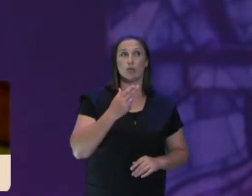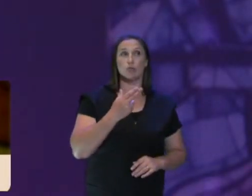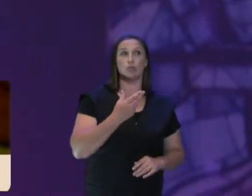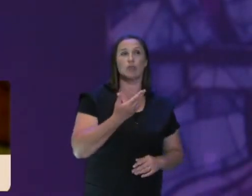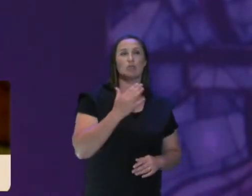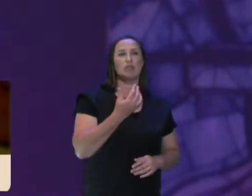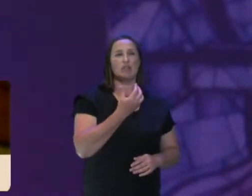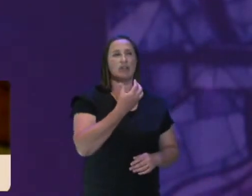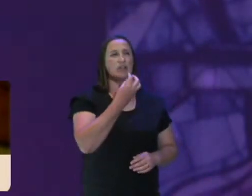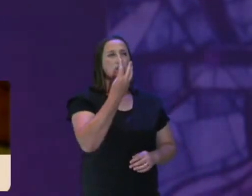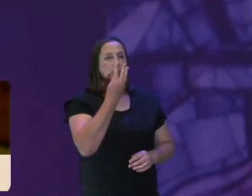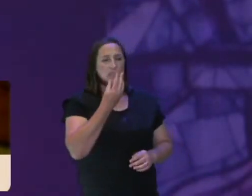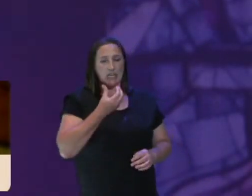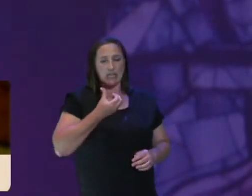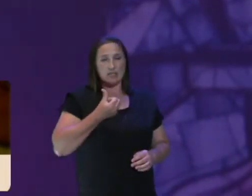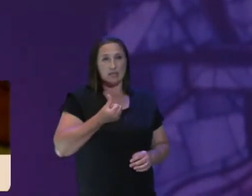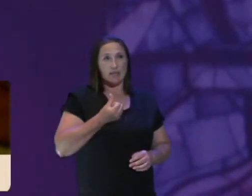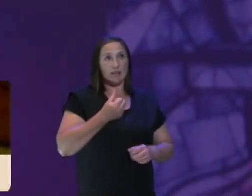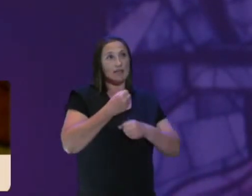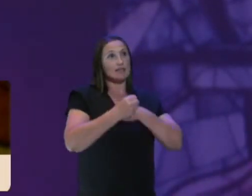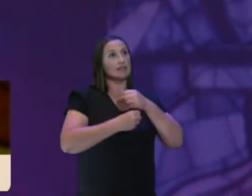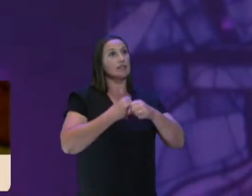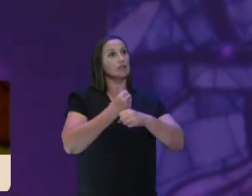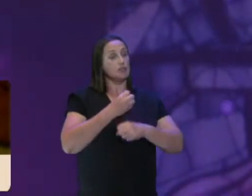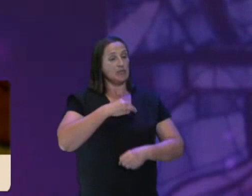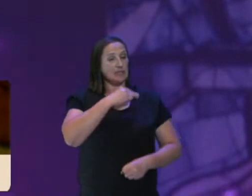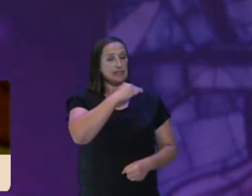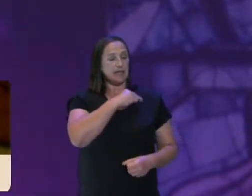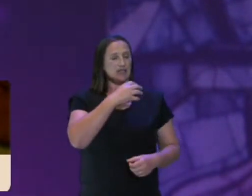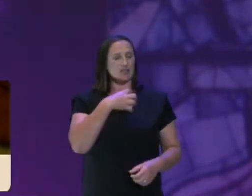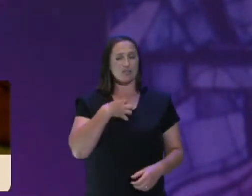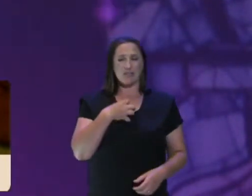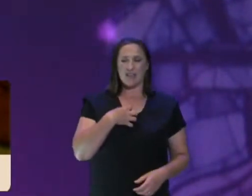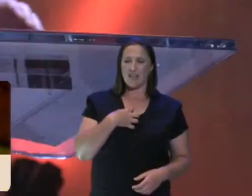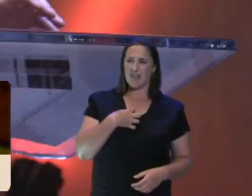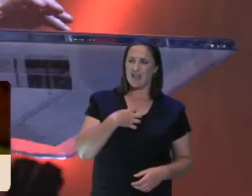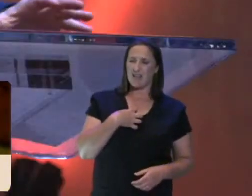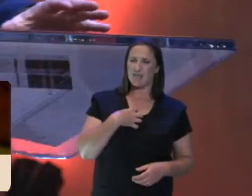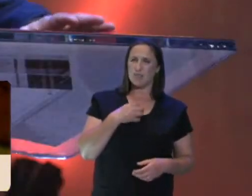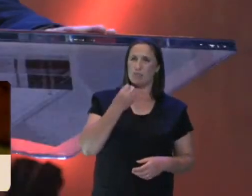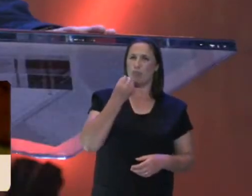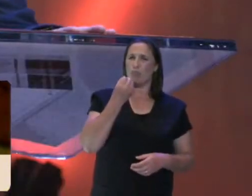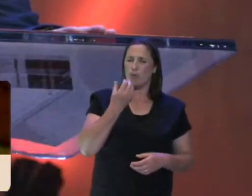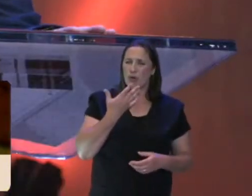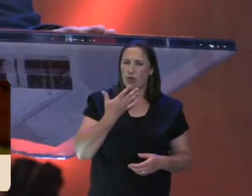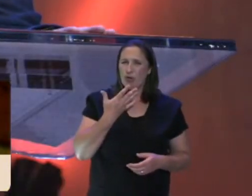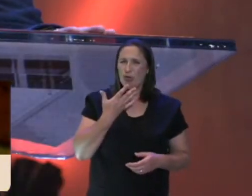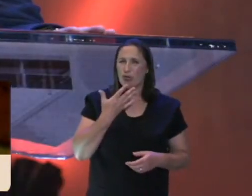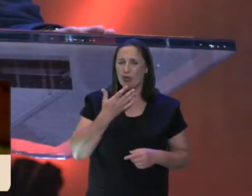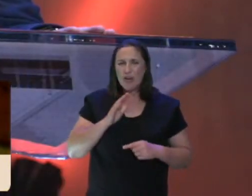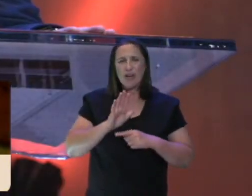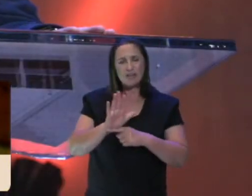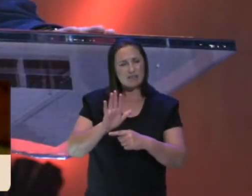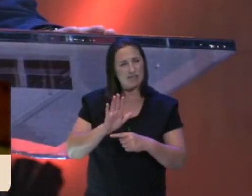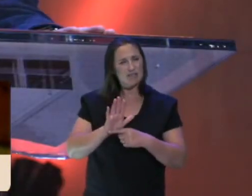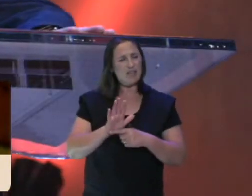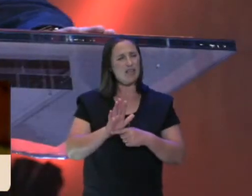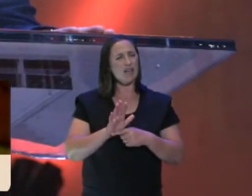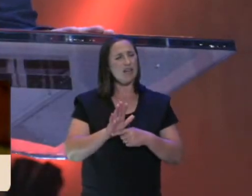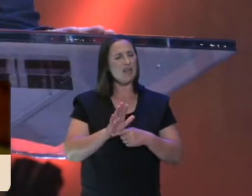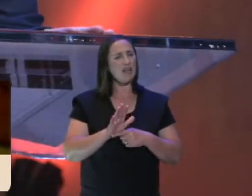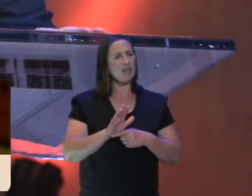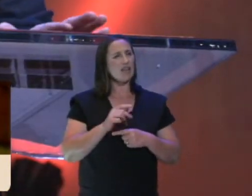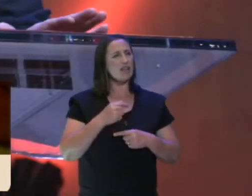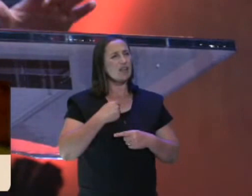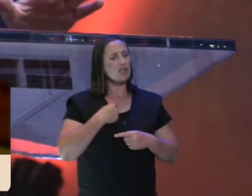ministério, eu acho que lá no sentimento dele era: será que valeu a pena eu investir a minha vida? Será que não está na hora de